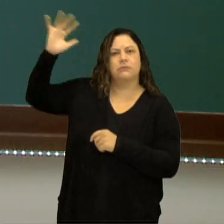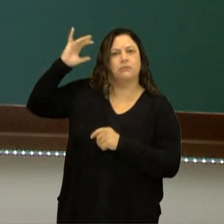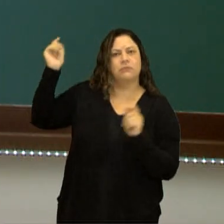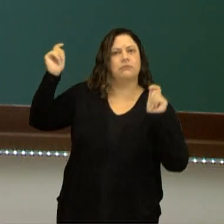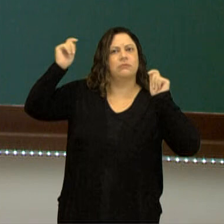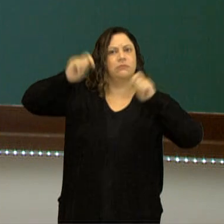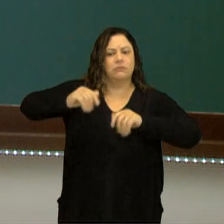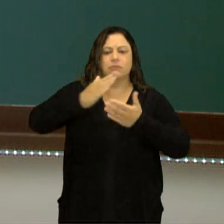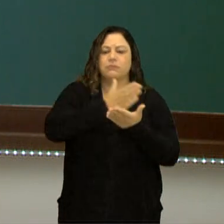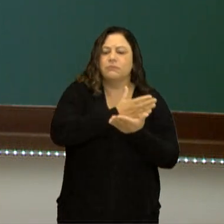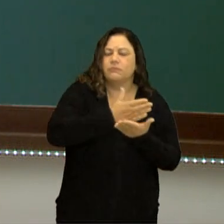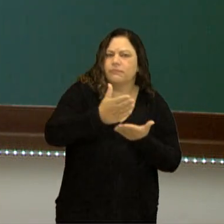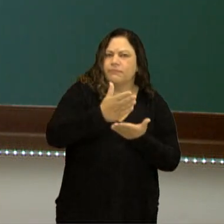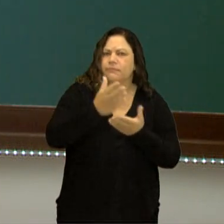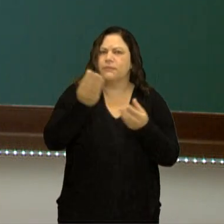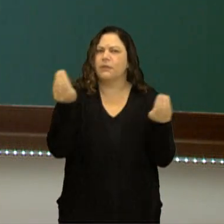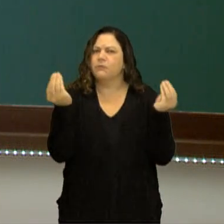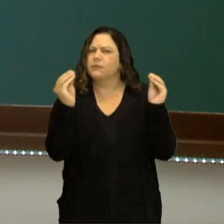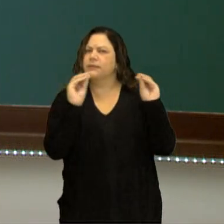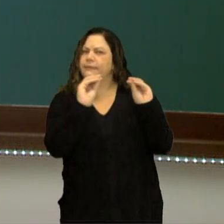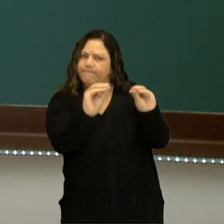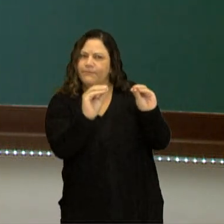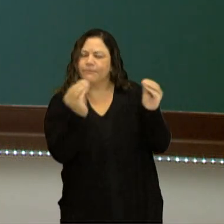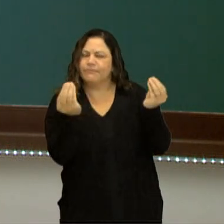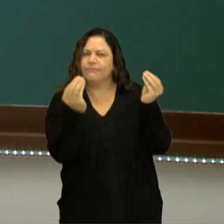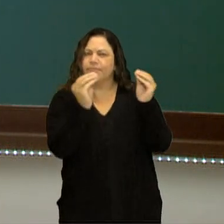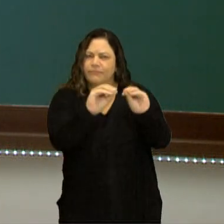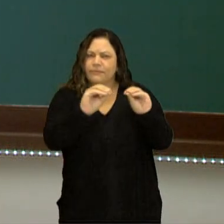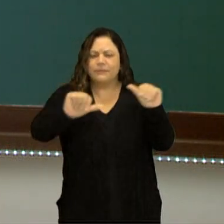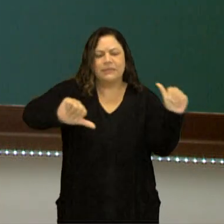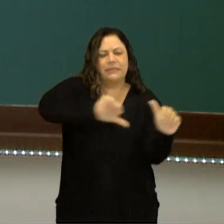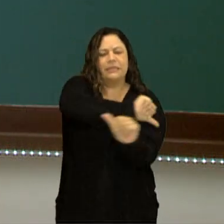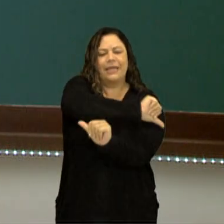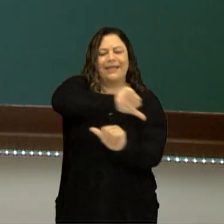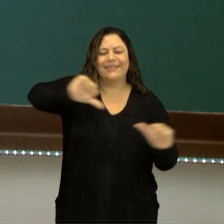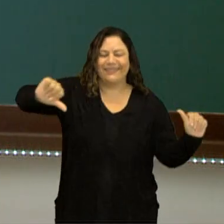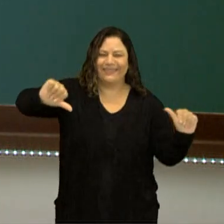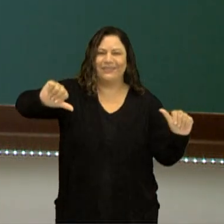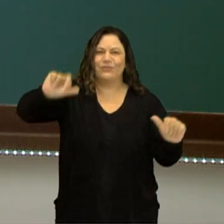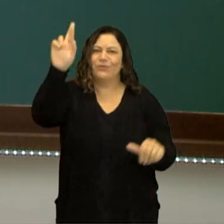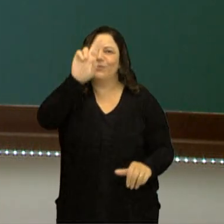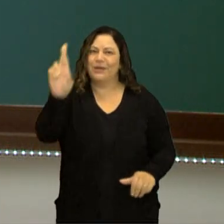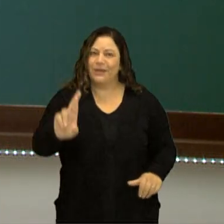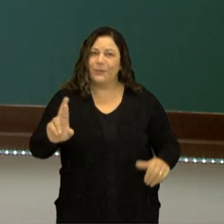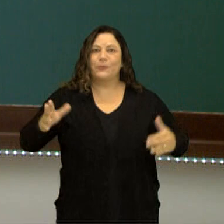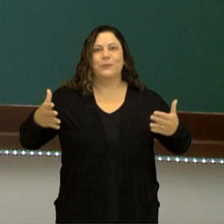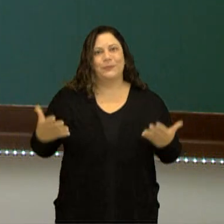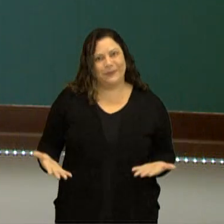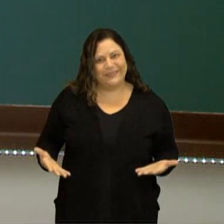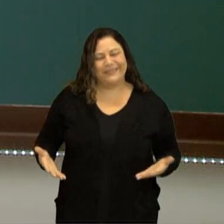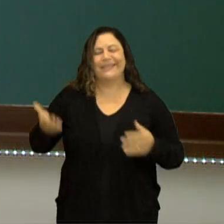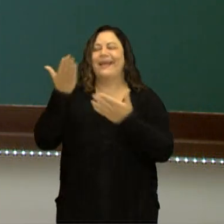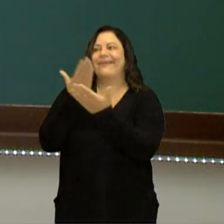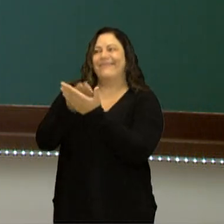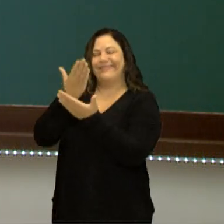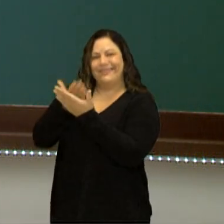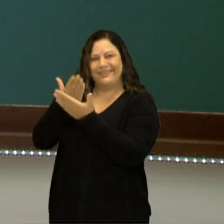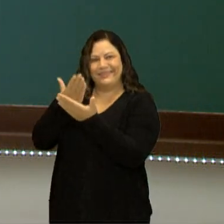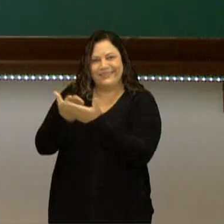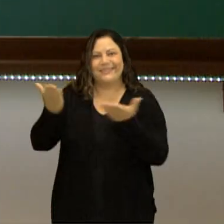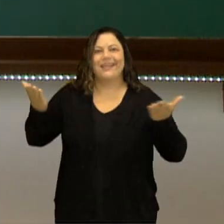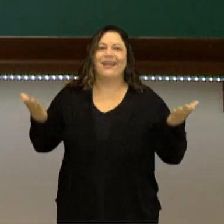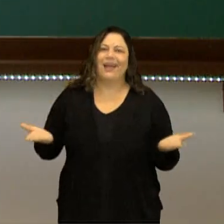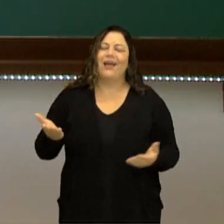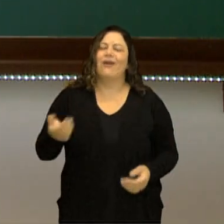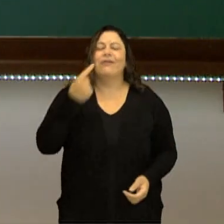vai começar a ser colocada em prática para transformar a Rússia. Bom, nessa aula, a gente